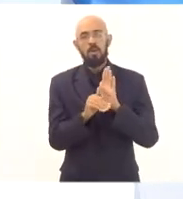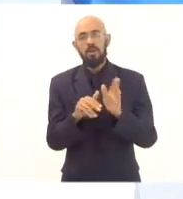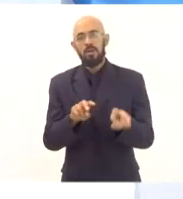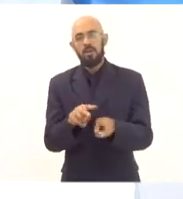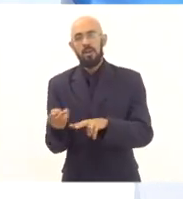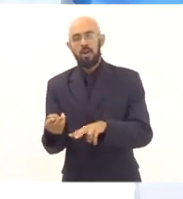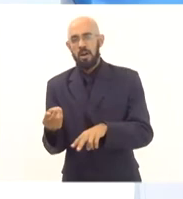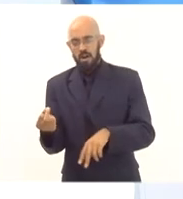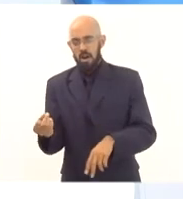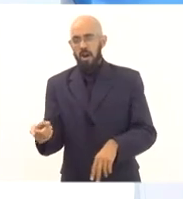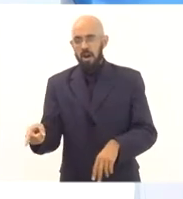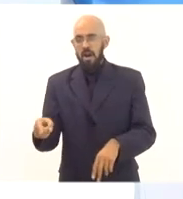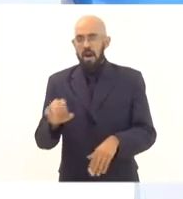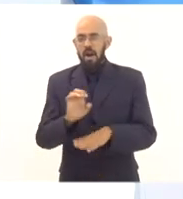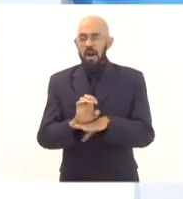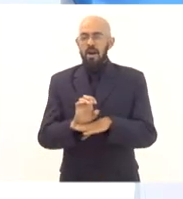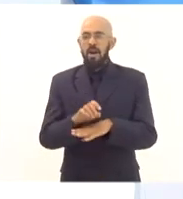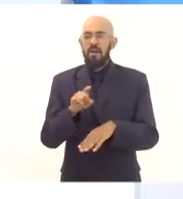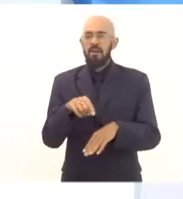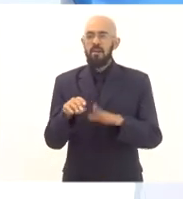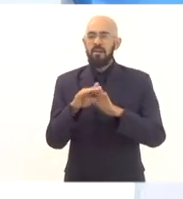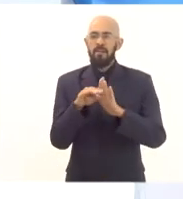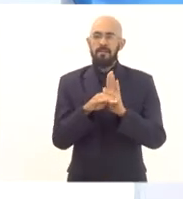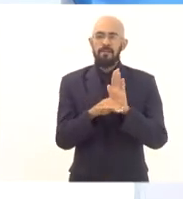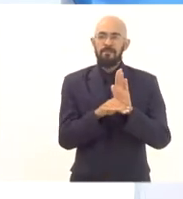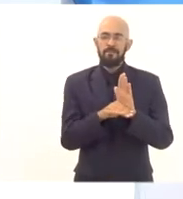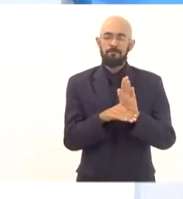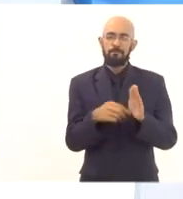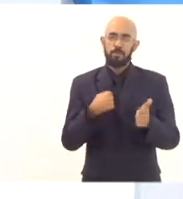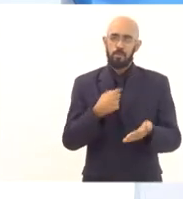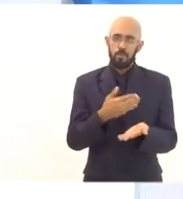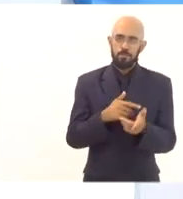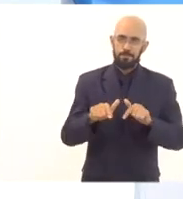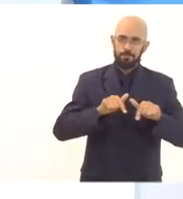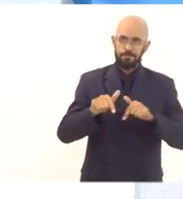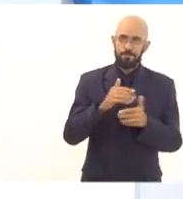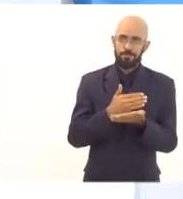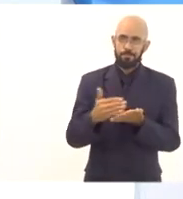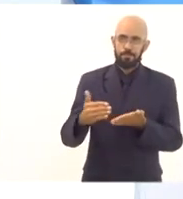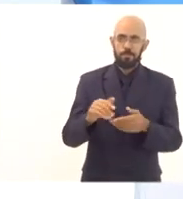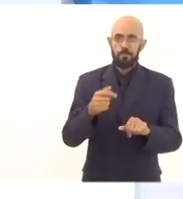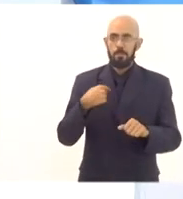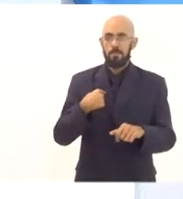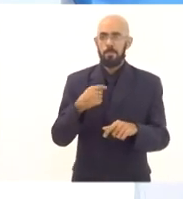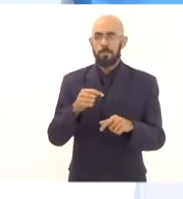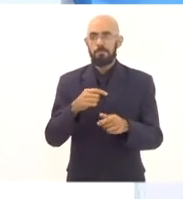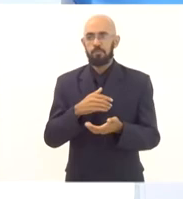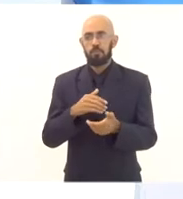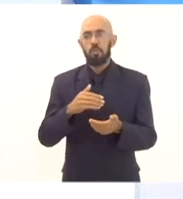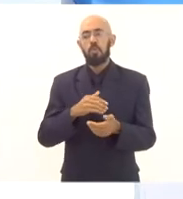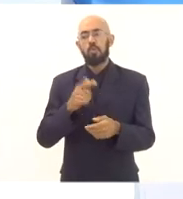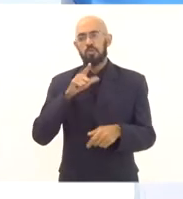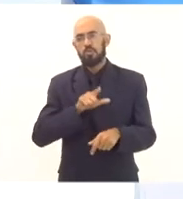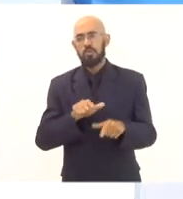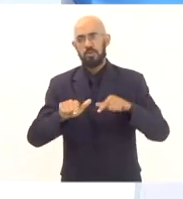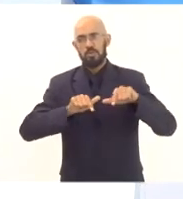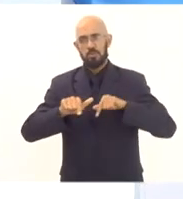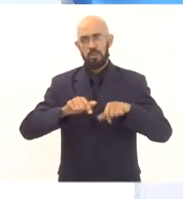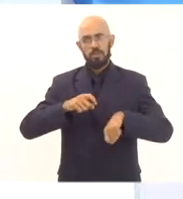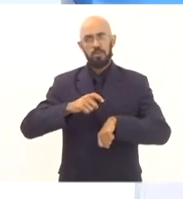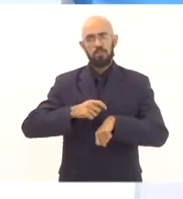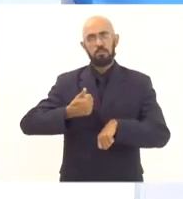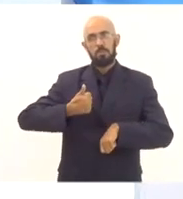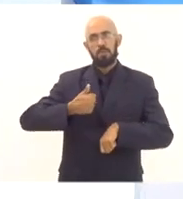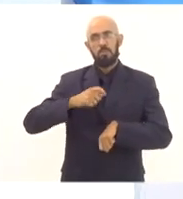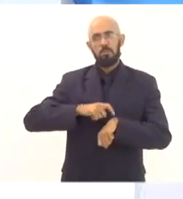o programa importantes you eu tive no início desse programa a gente conseguiu né trabalhar e desde aquele primeiro momento a gente